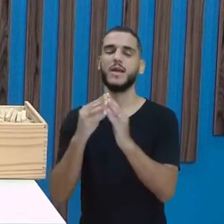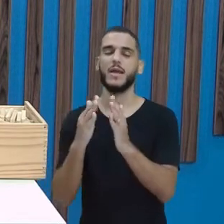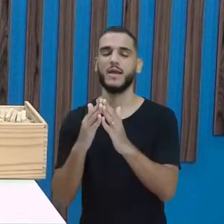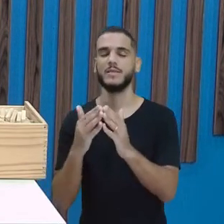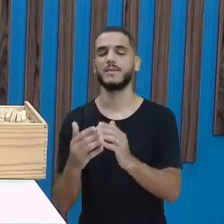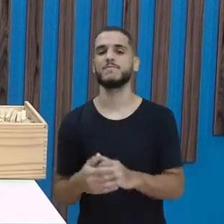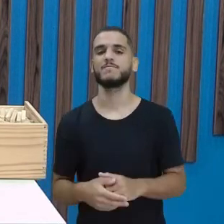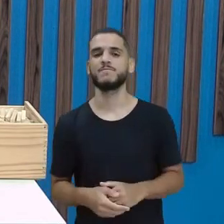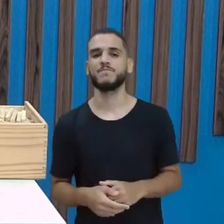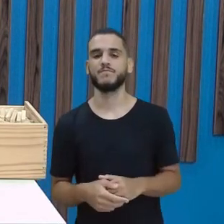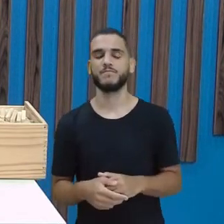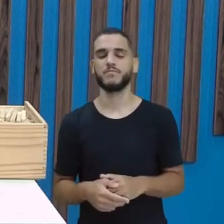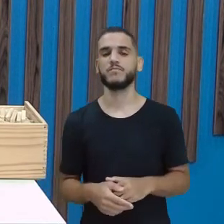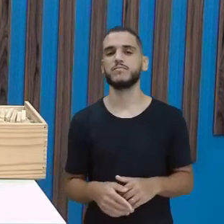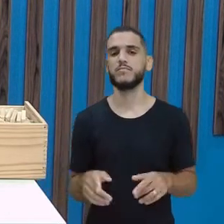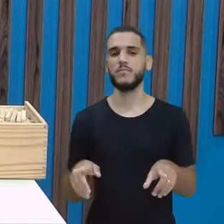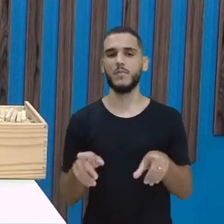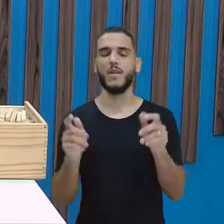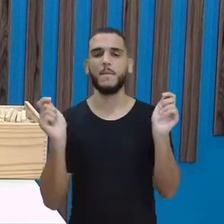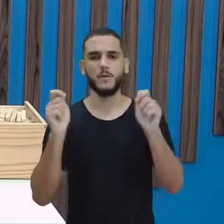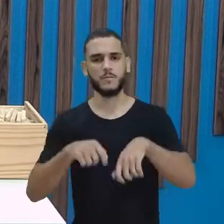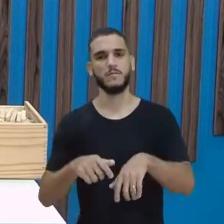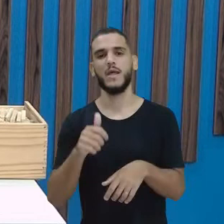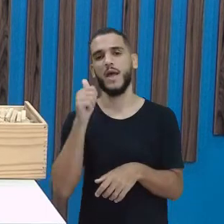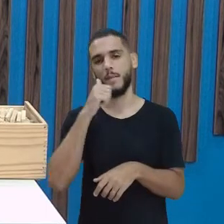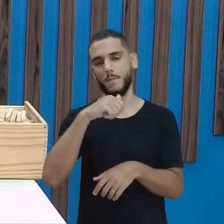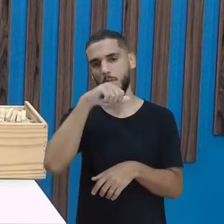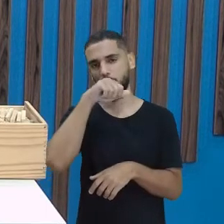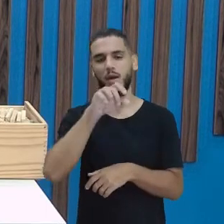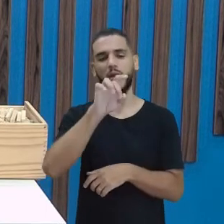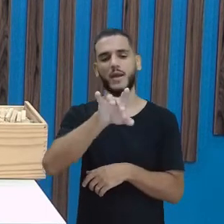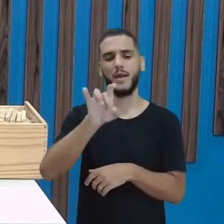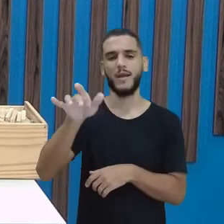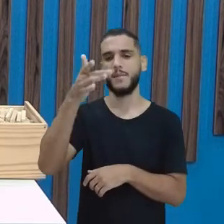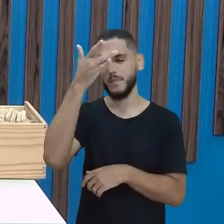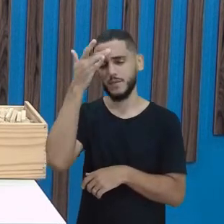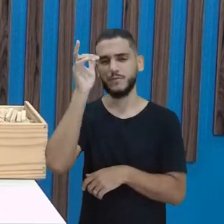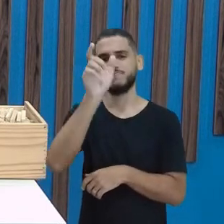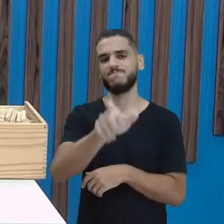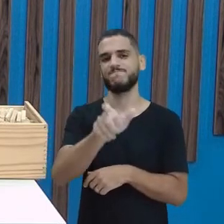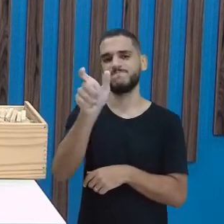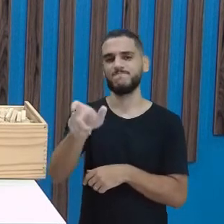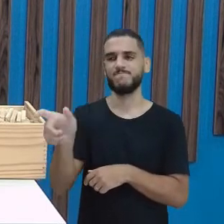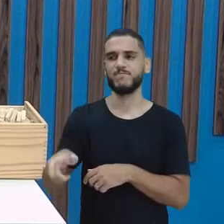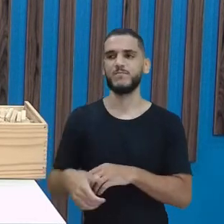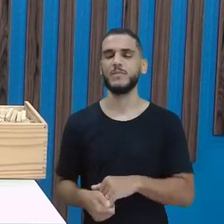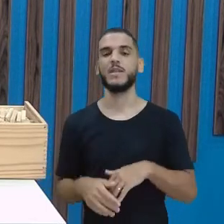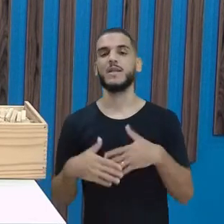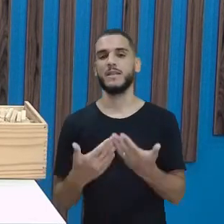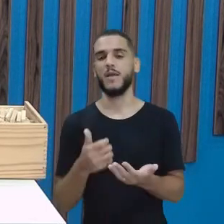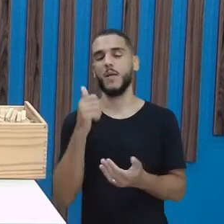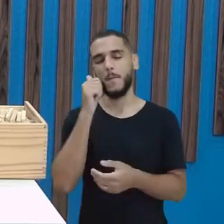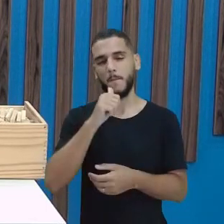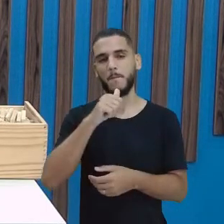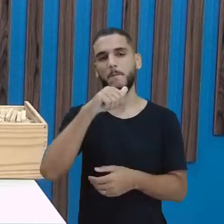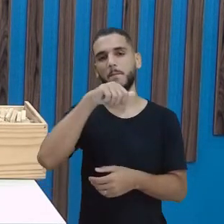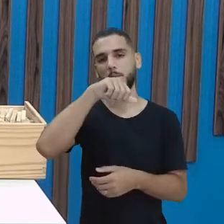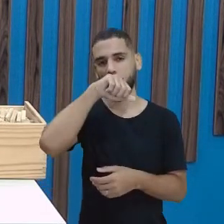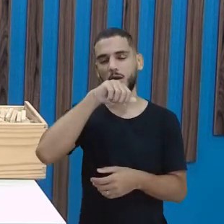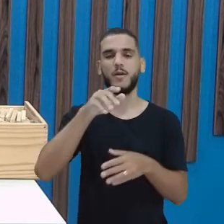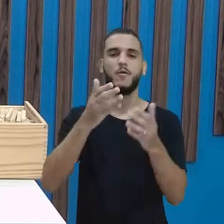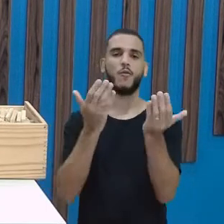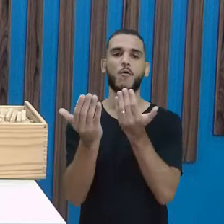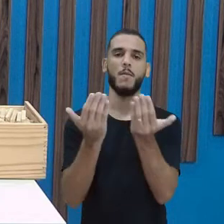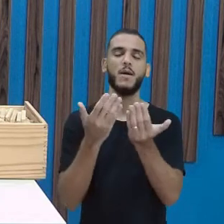também mamãe, aí mamãe com cada um, tá certo? Mamãe já foi comparada com papai na primeira